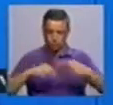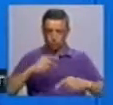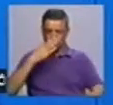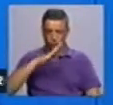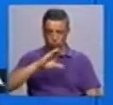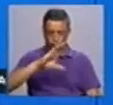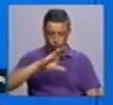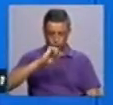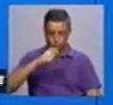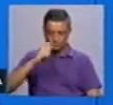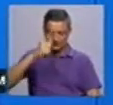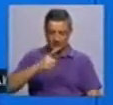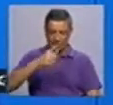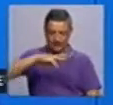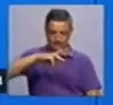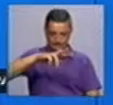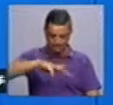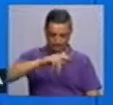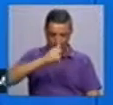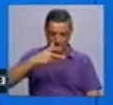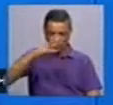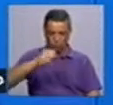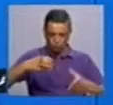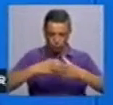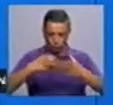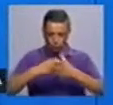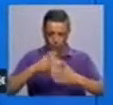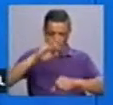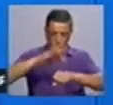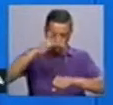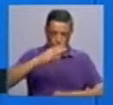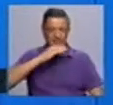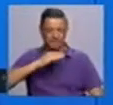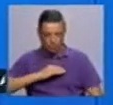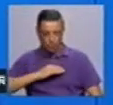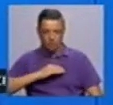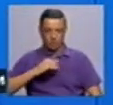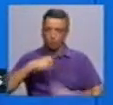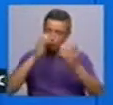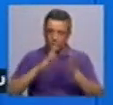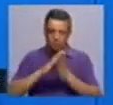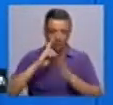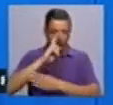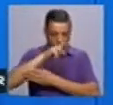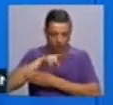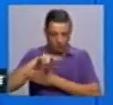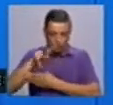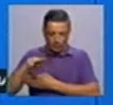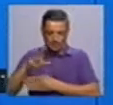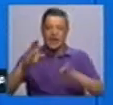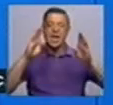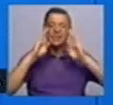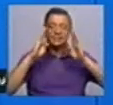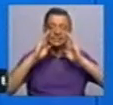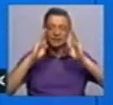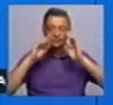José Matos, e portanto tudo o que é centro de ciência viva, grupos de astronomia, profissionais ou amadores, muito provavelmente estarão muito atentos a